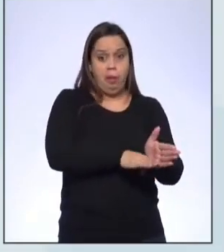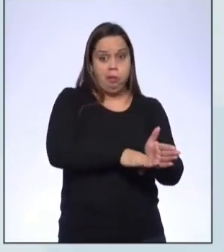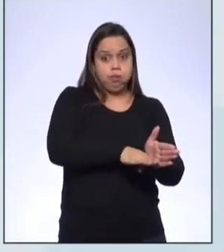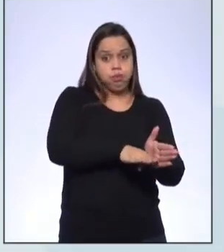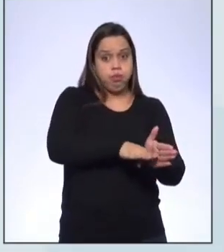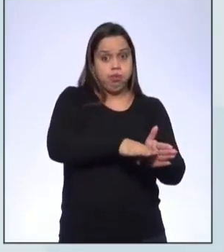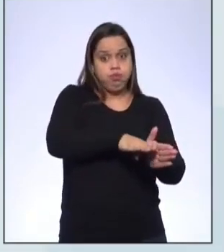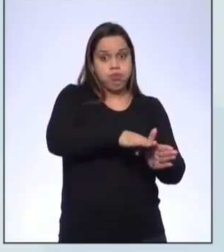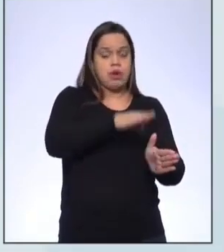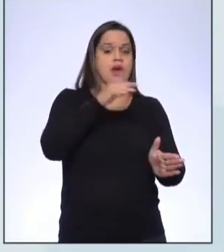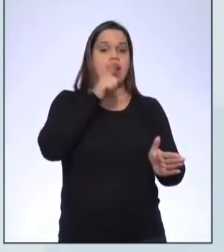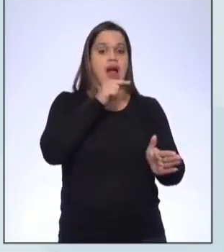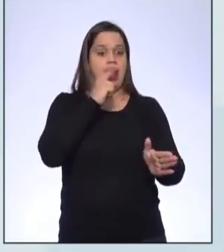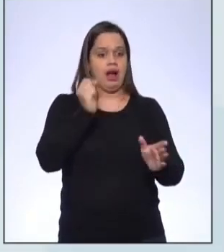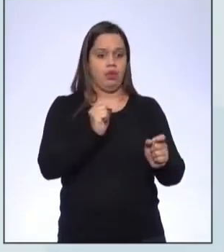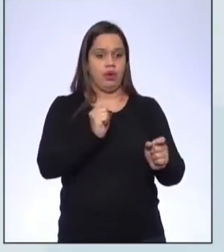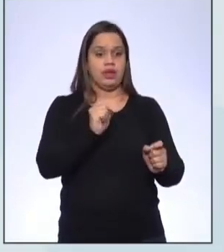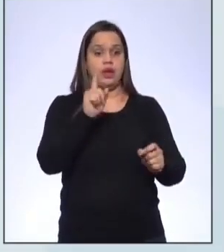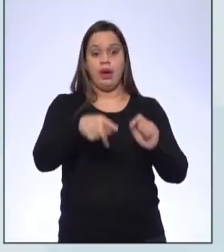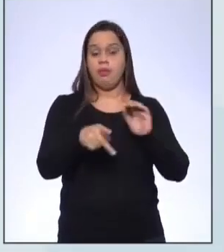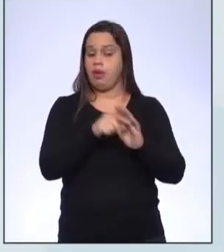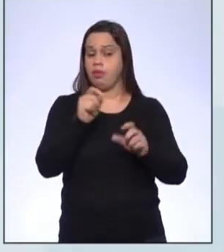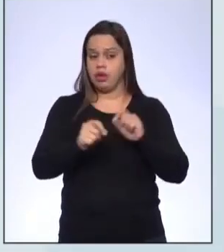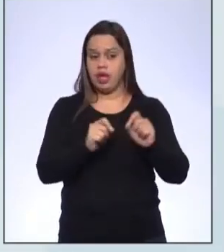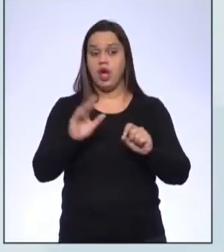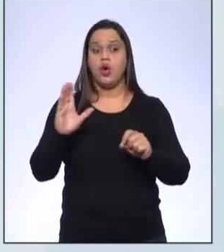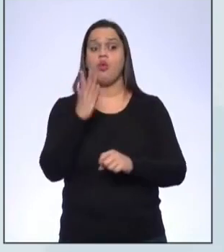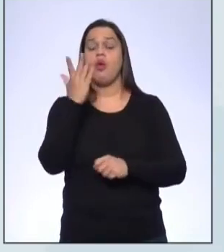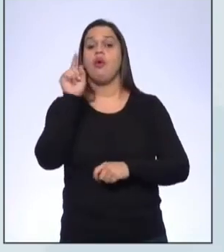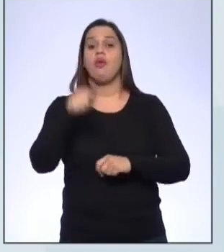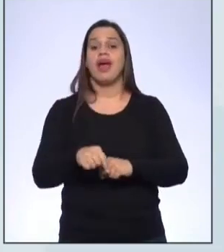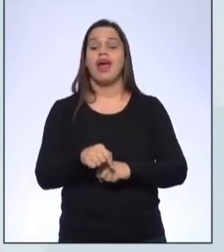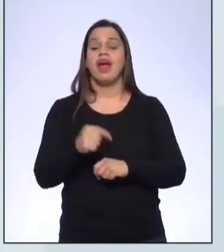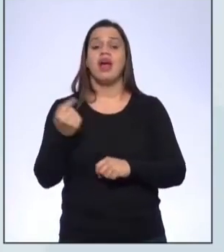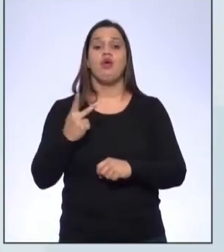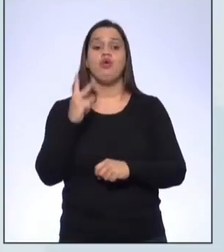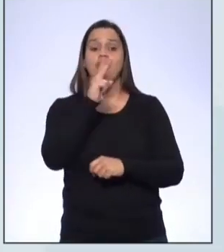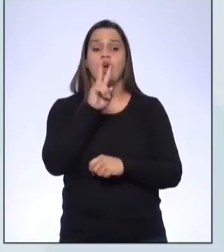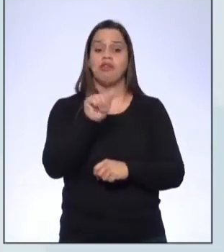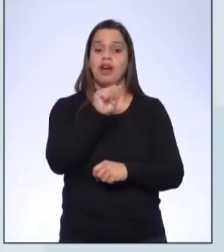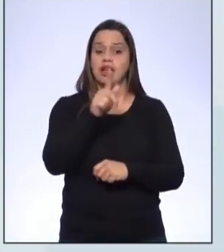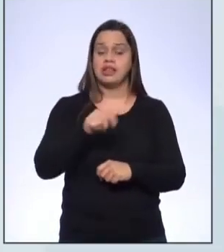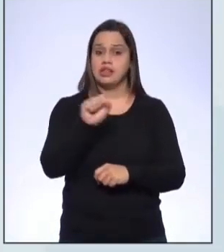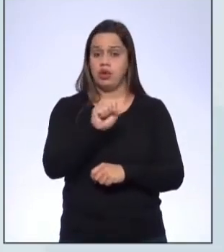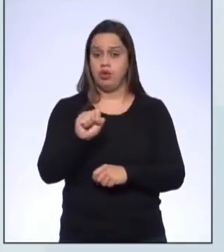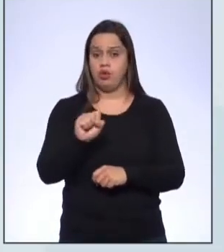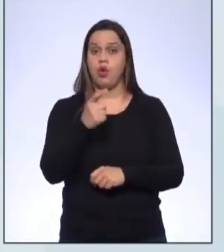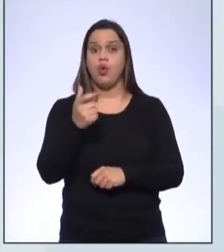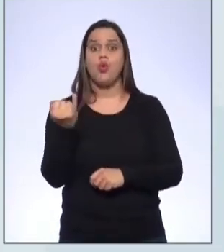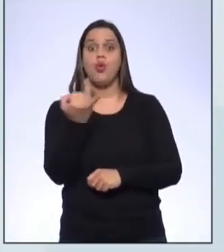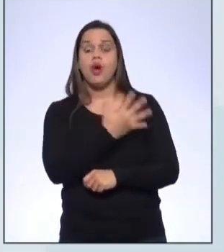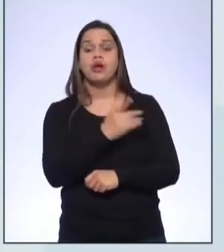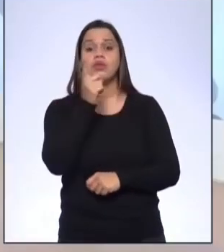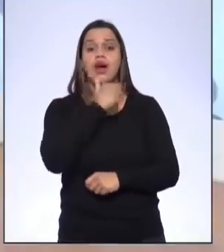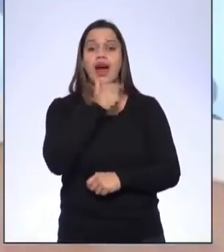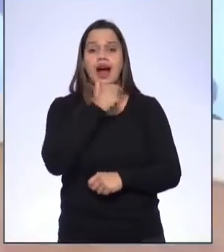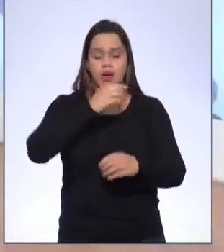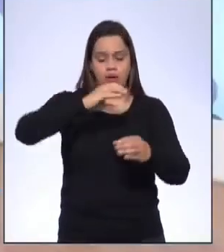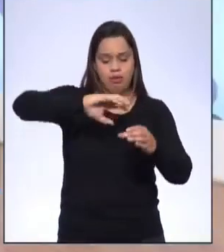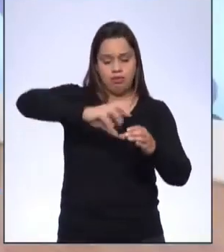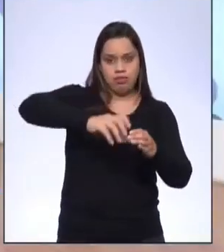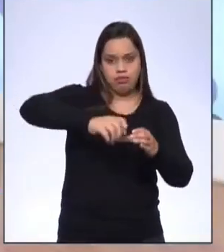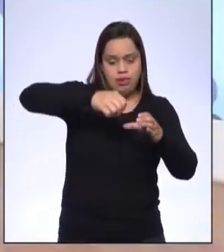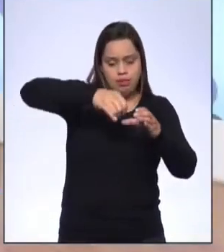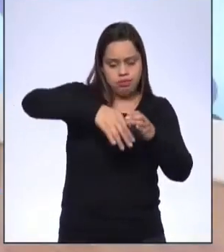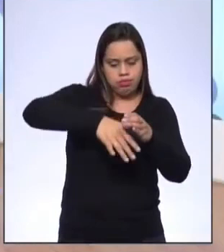seja, a quantidade de água que sai por minuto da torneira? É isso? Então, na verdade, a gente tem